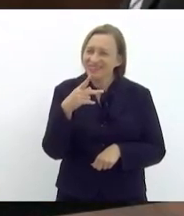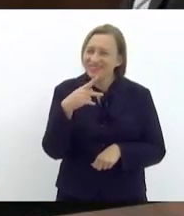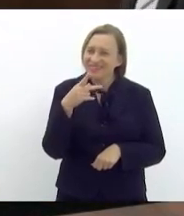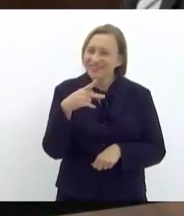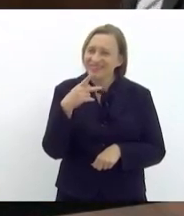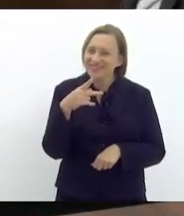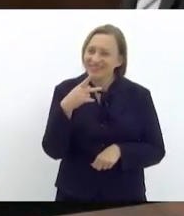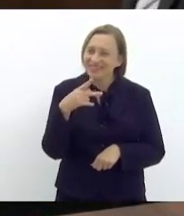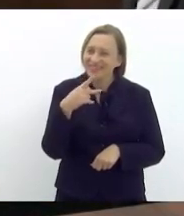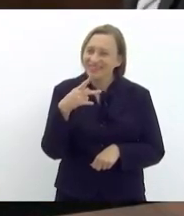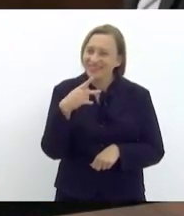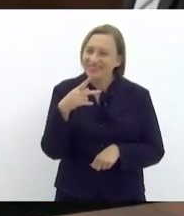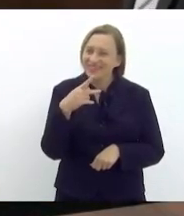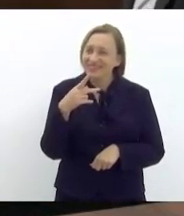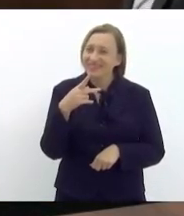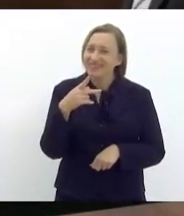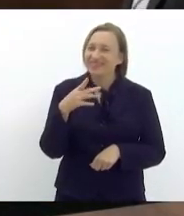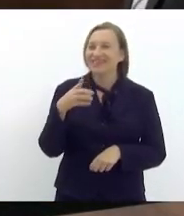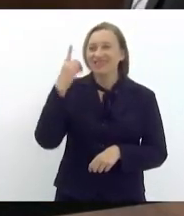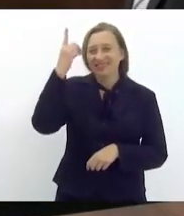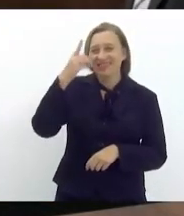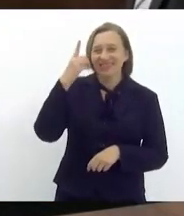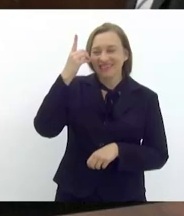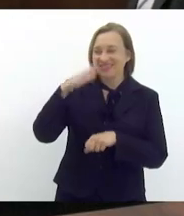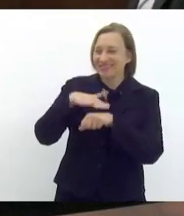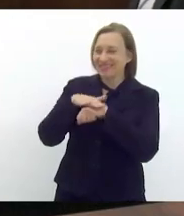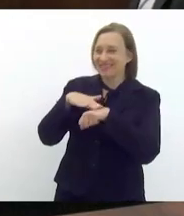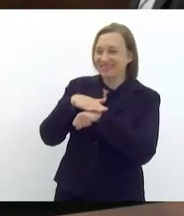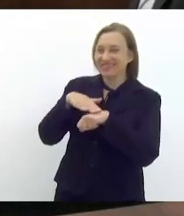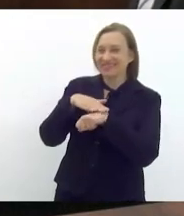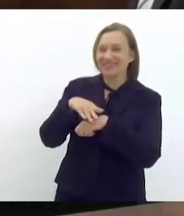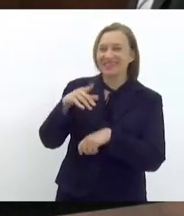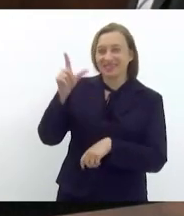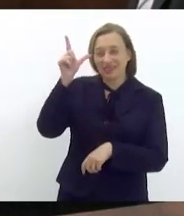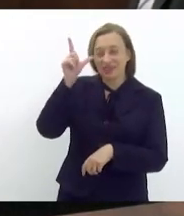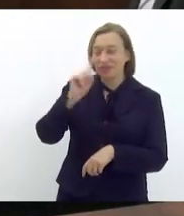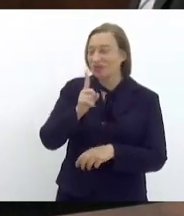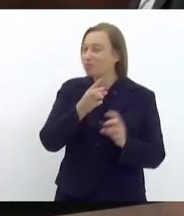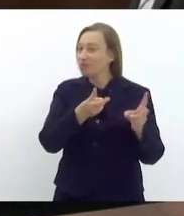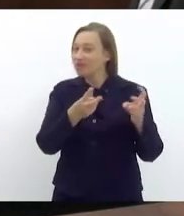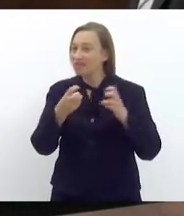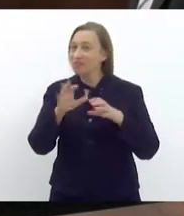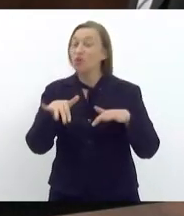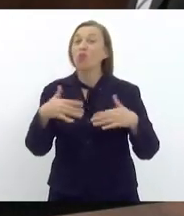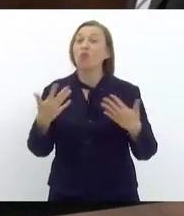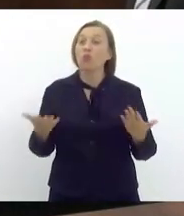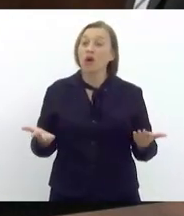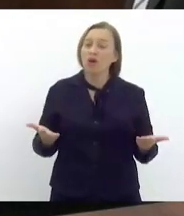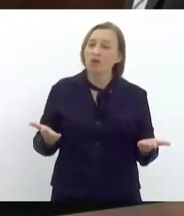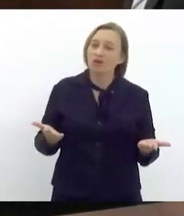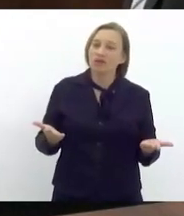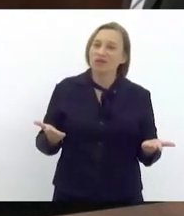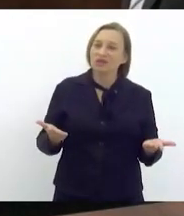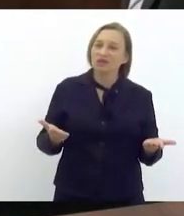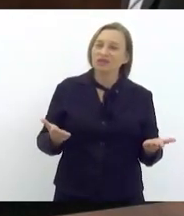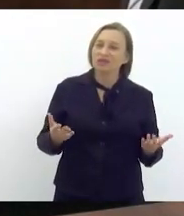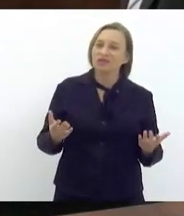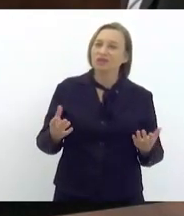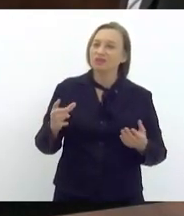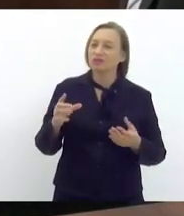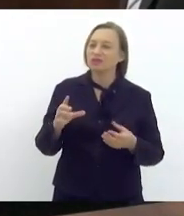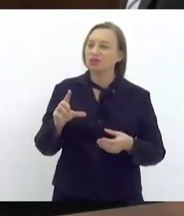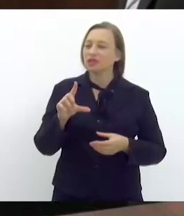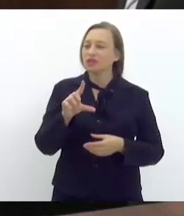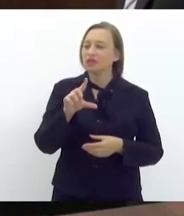eu estava falando com a deputada Lucinha eu não percebi qual foi a sua sua decisão que o